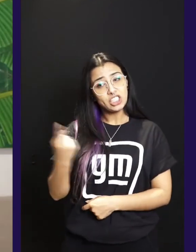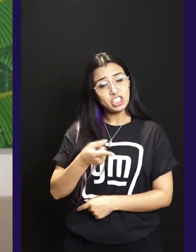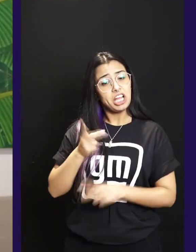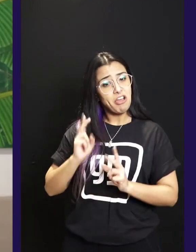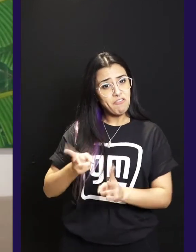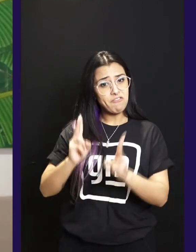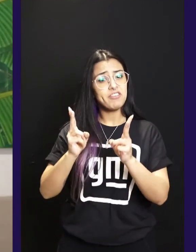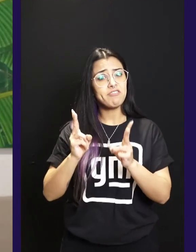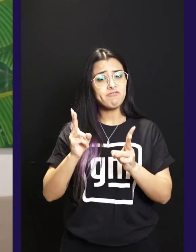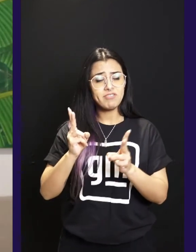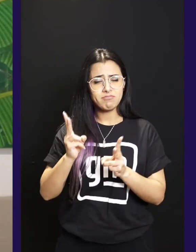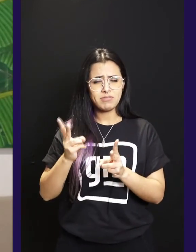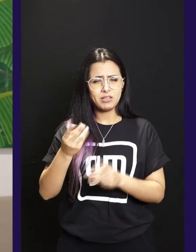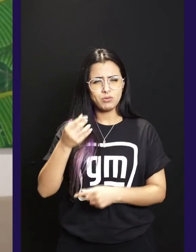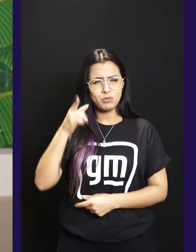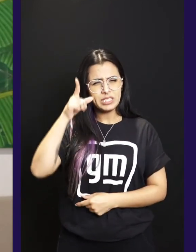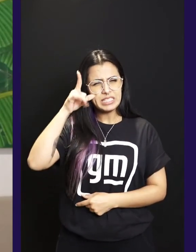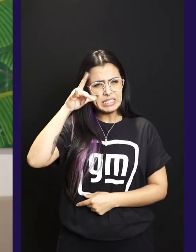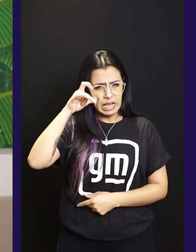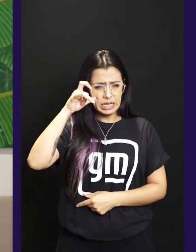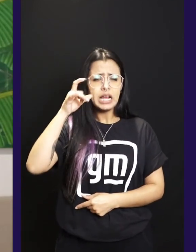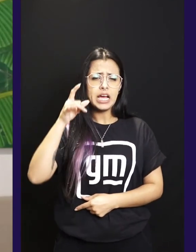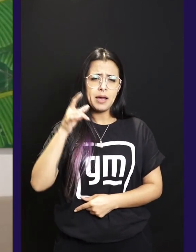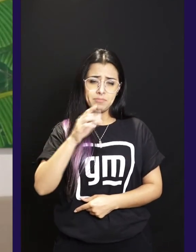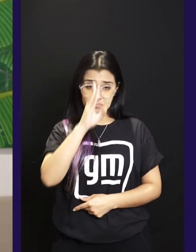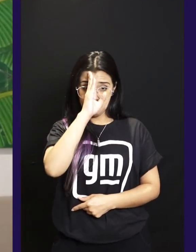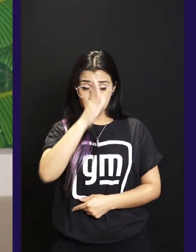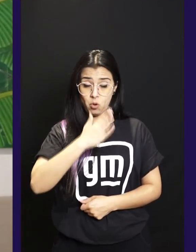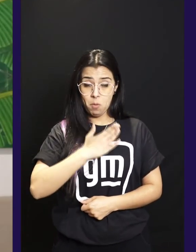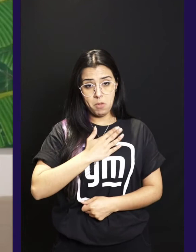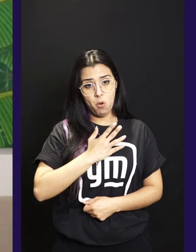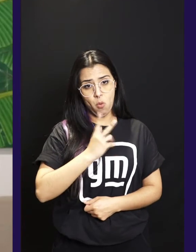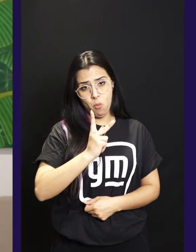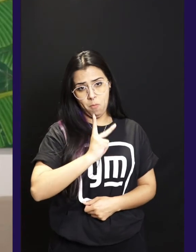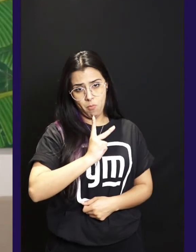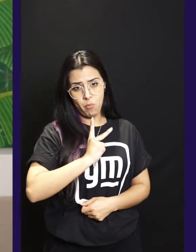principalmente @gabriela.aug. E no LinkedIn,